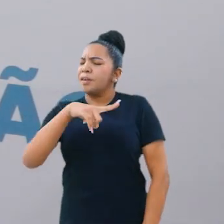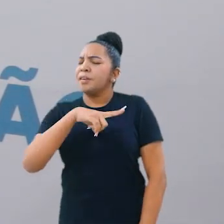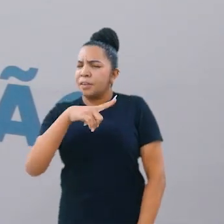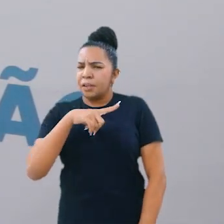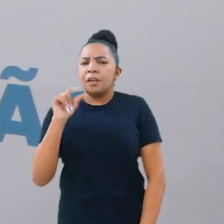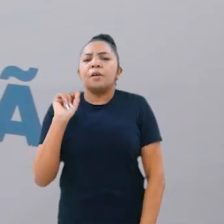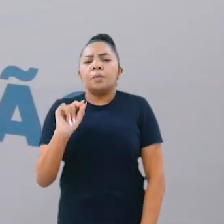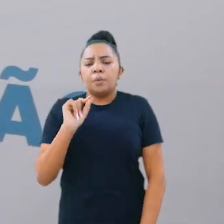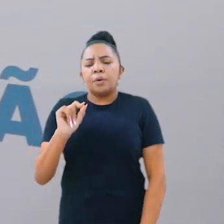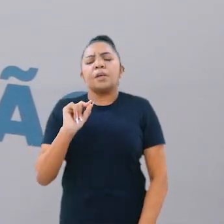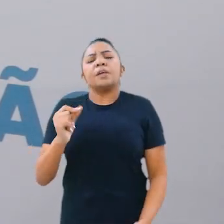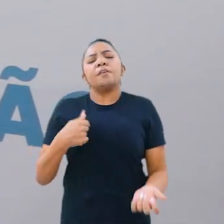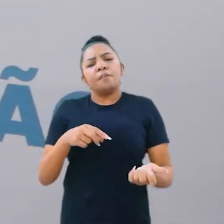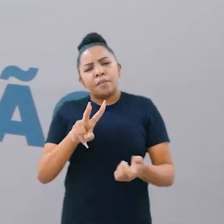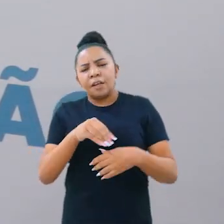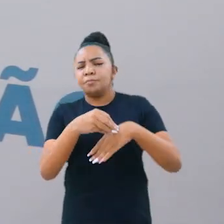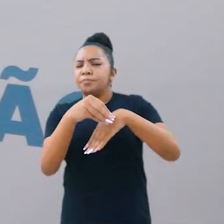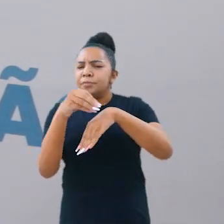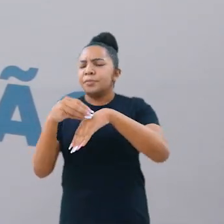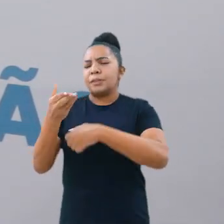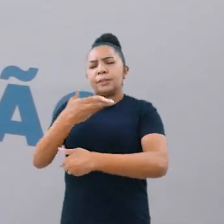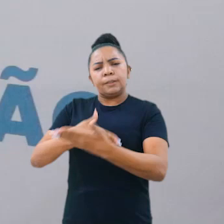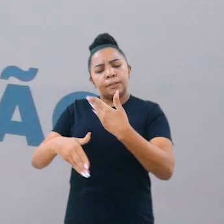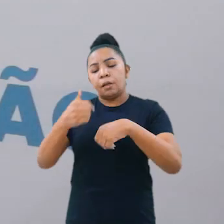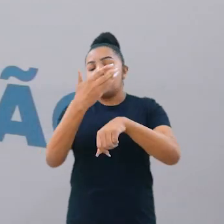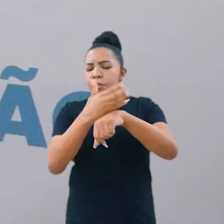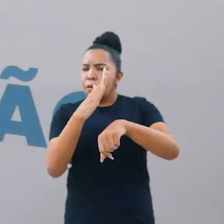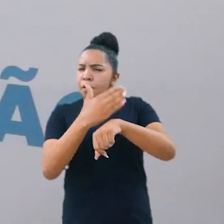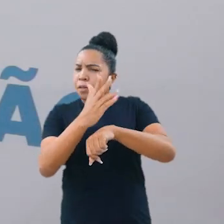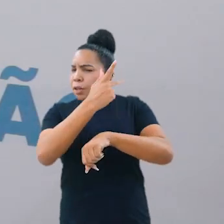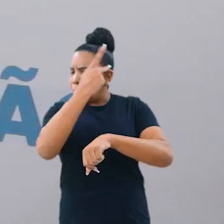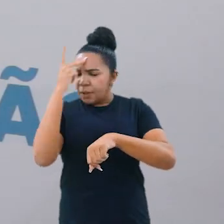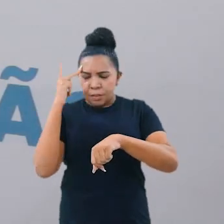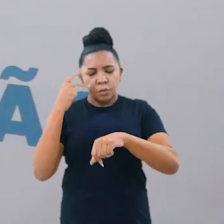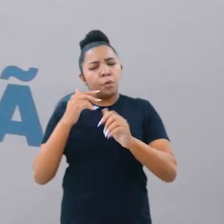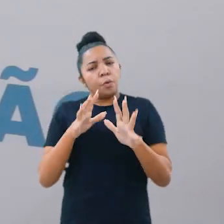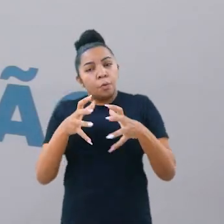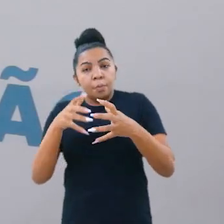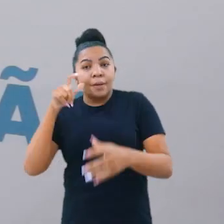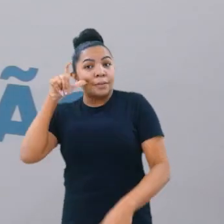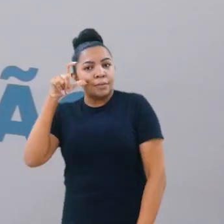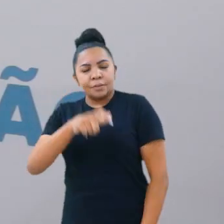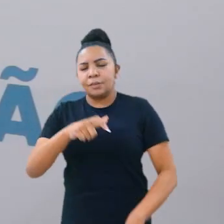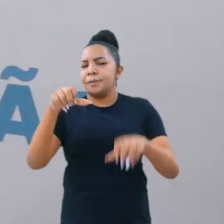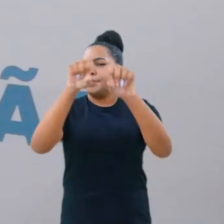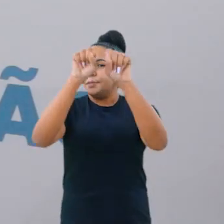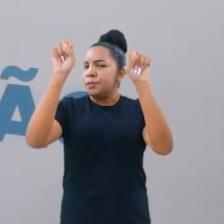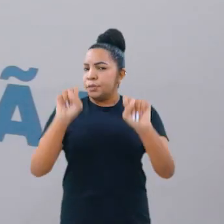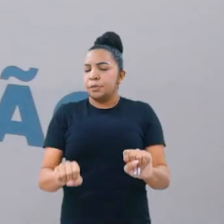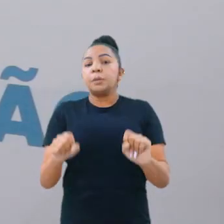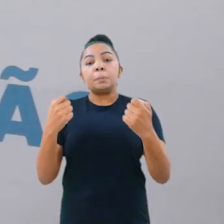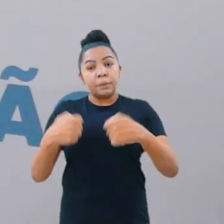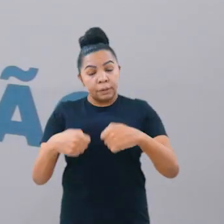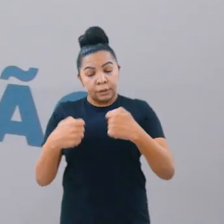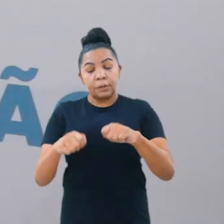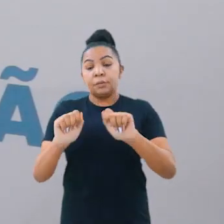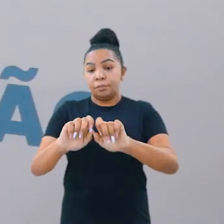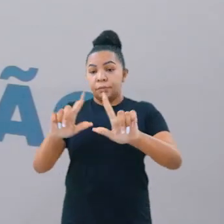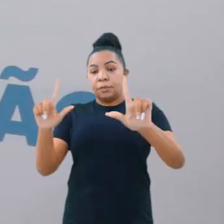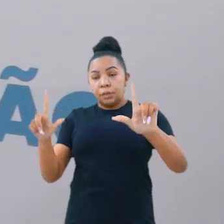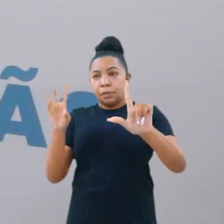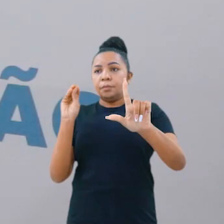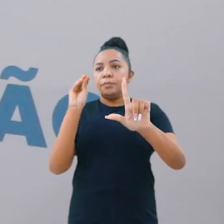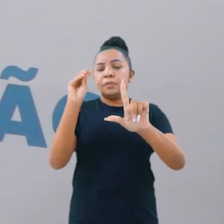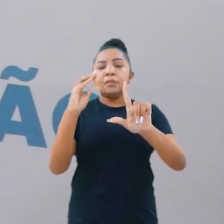gente vai ter momentos, né, que a gente vai compartilhar, treinar as pessoas, parte interessada desse sistema, e